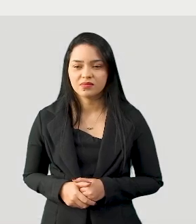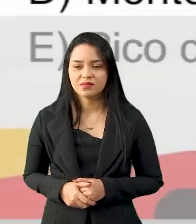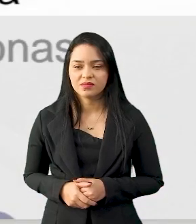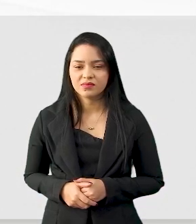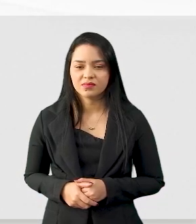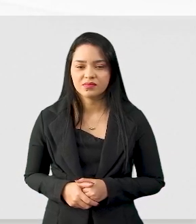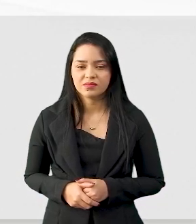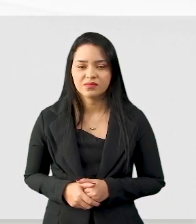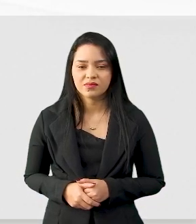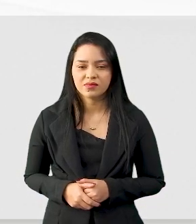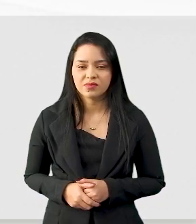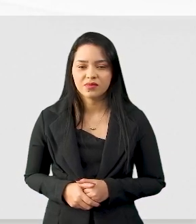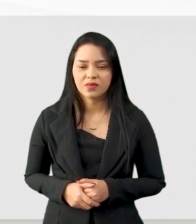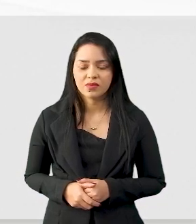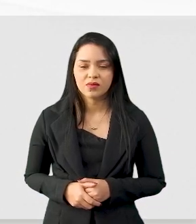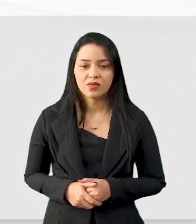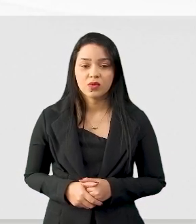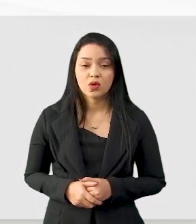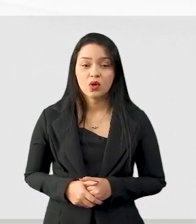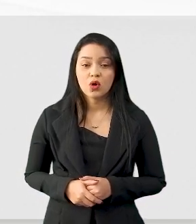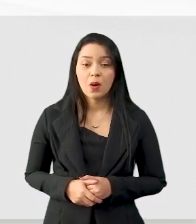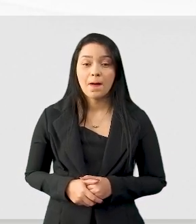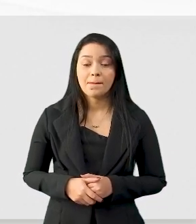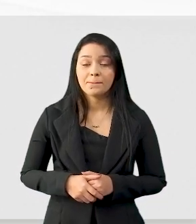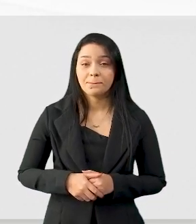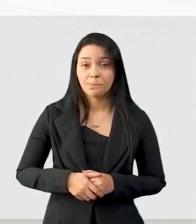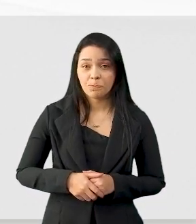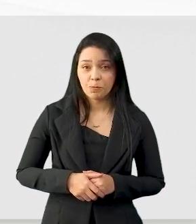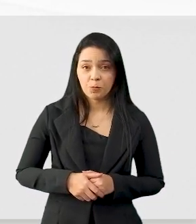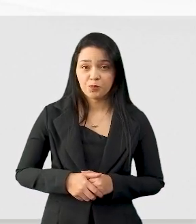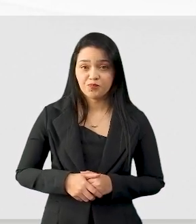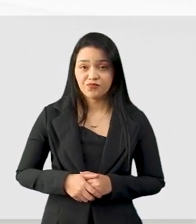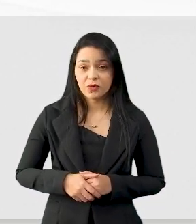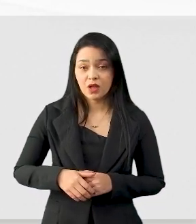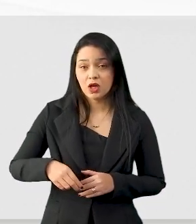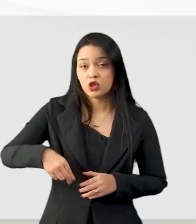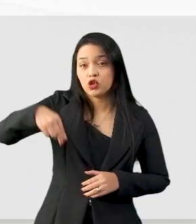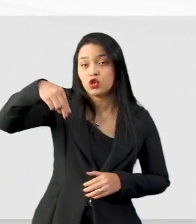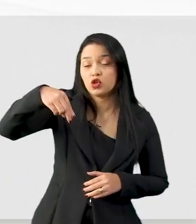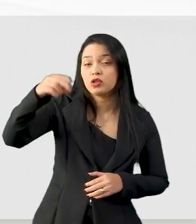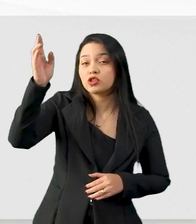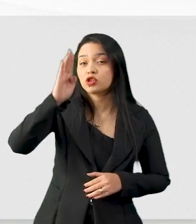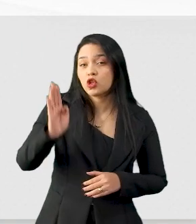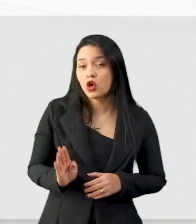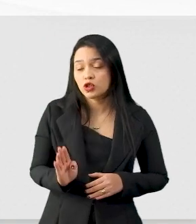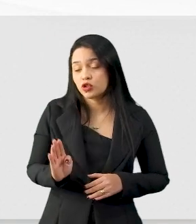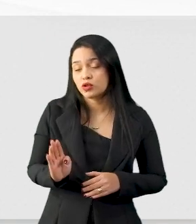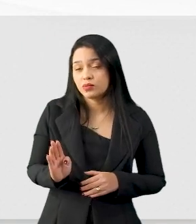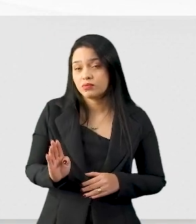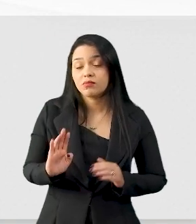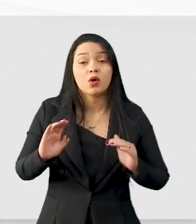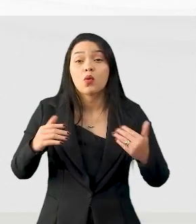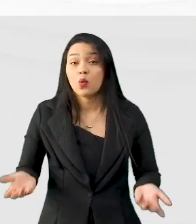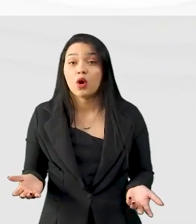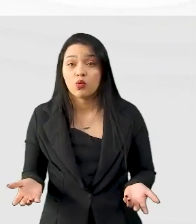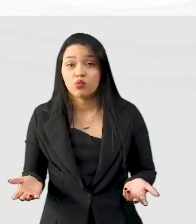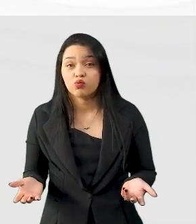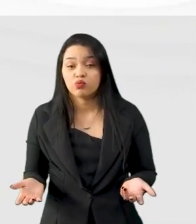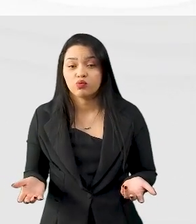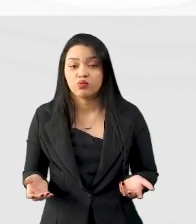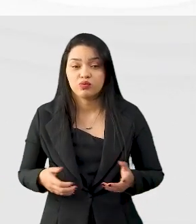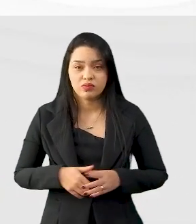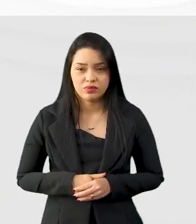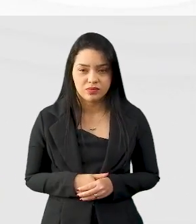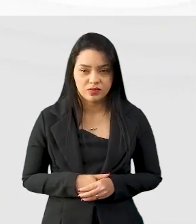Vamos lá. Olha aí, ó, o ponto mais ao norte do Brasil, tá? E aí eu deixei